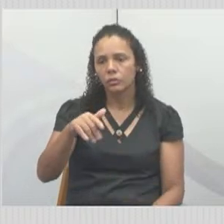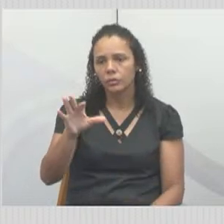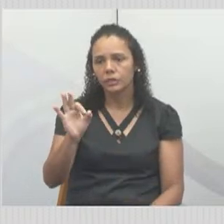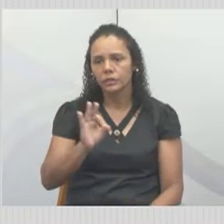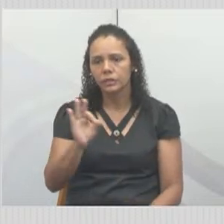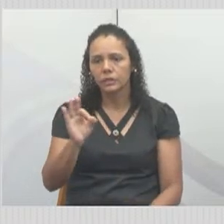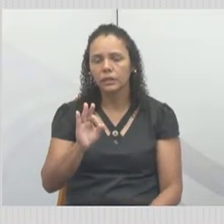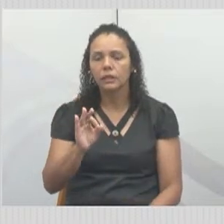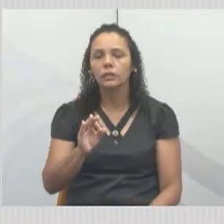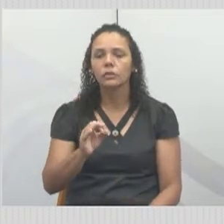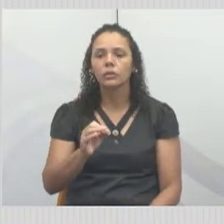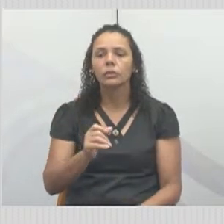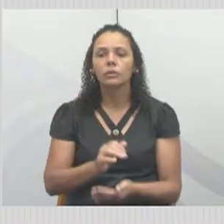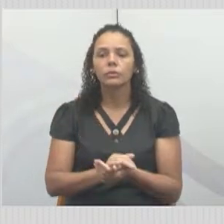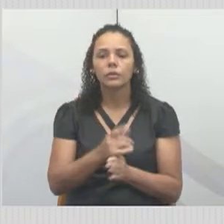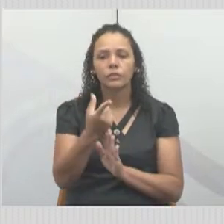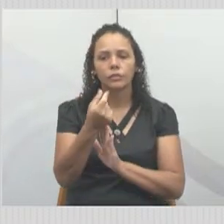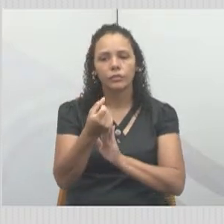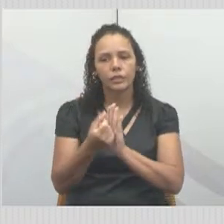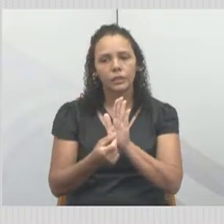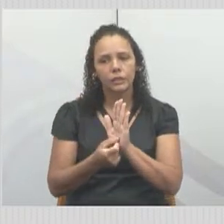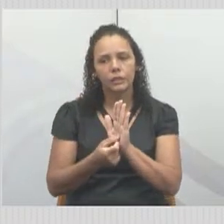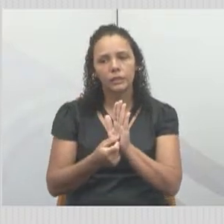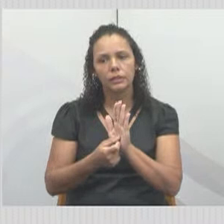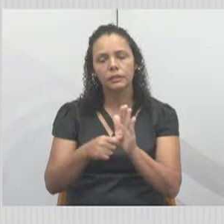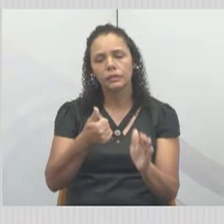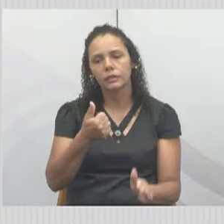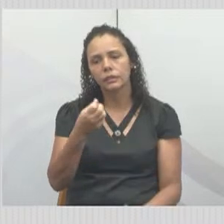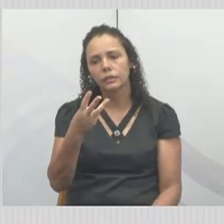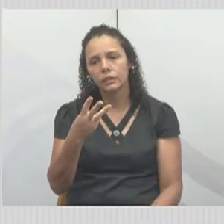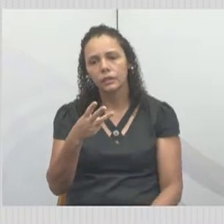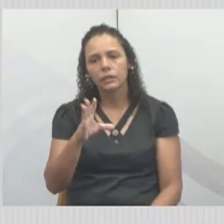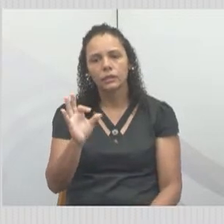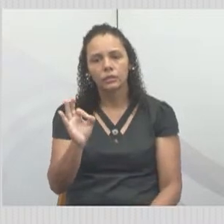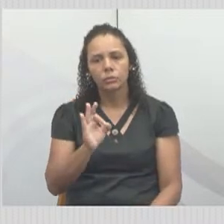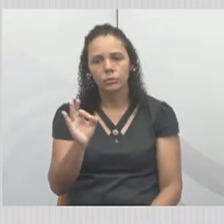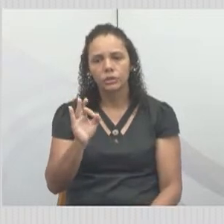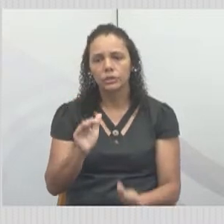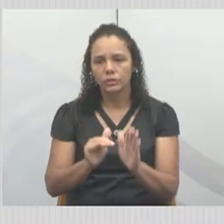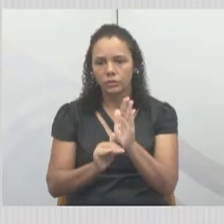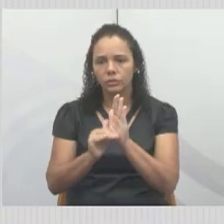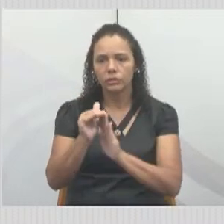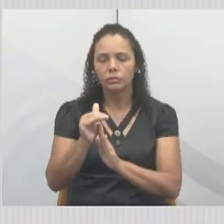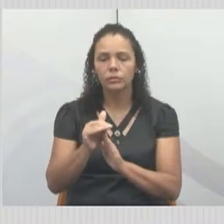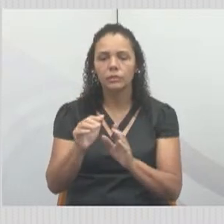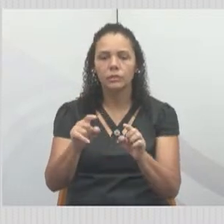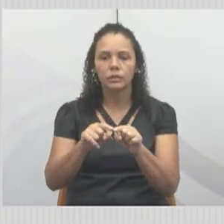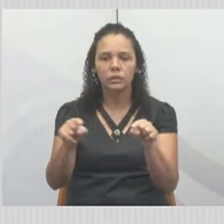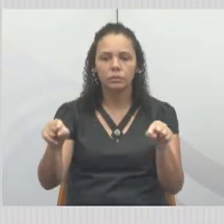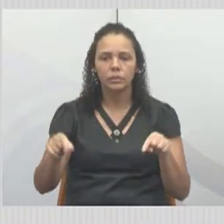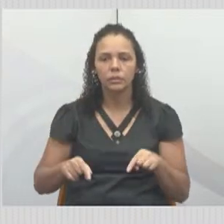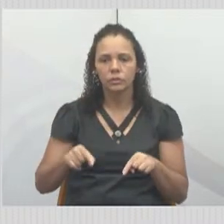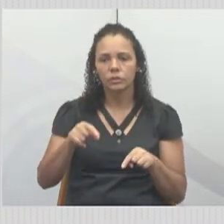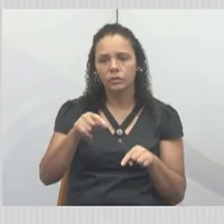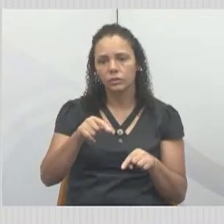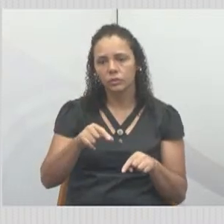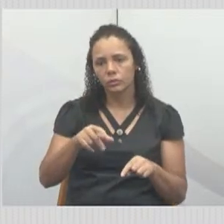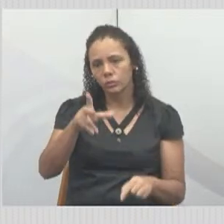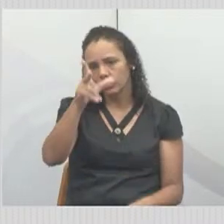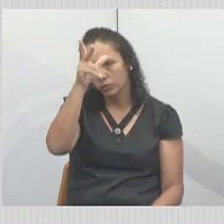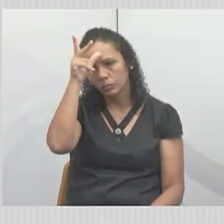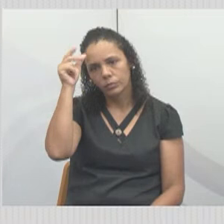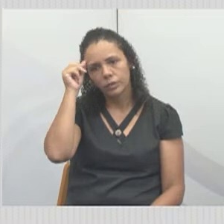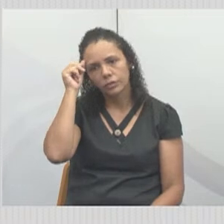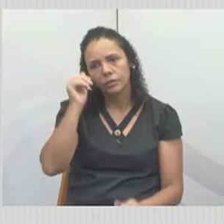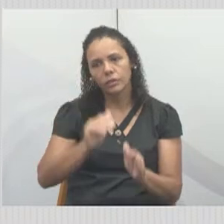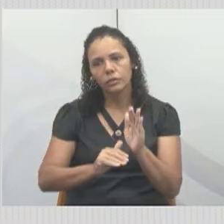de 7%. Secretaria de Finanças, 3 milhões para 3 milhões e 400, alta de 13%. Gabinete saindo de